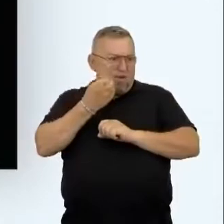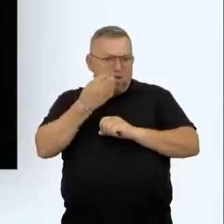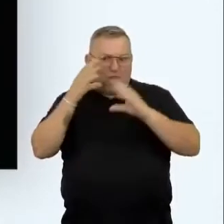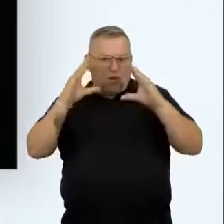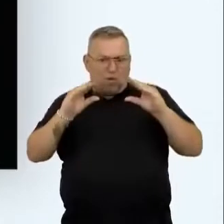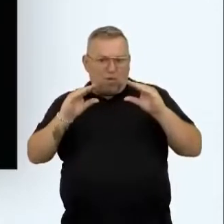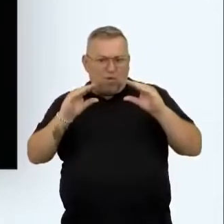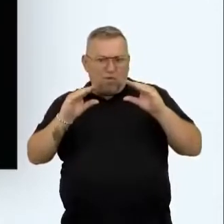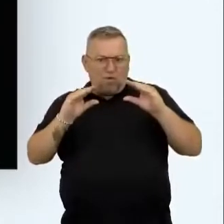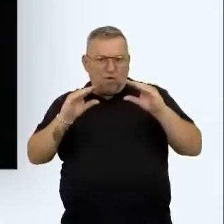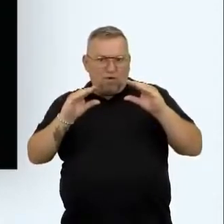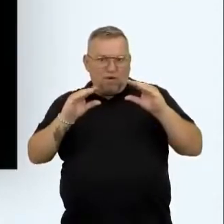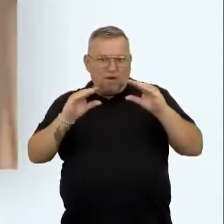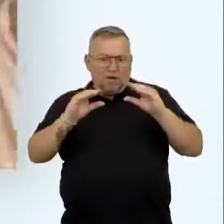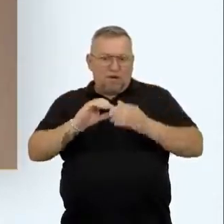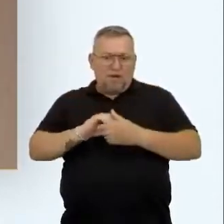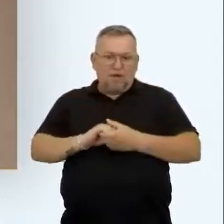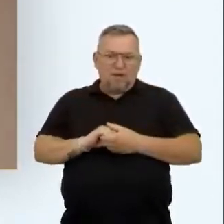noite?